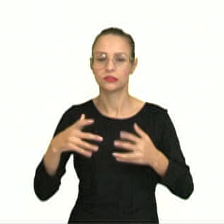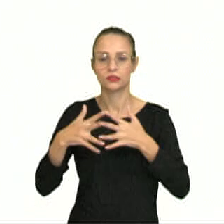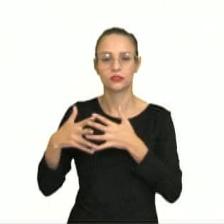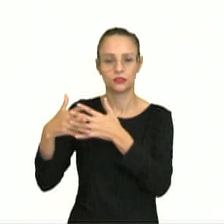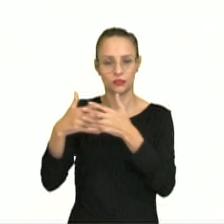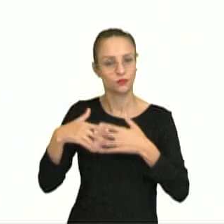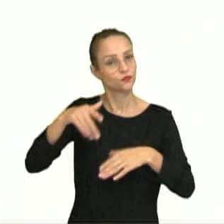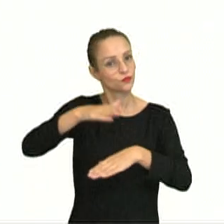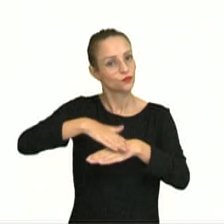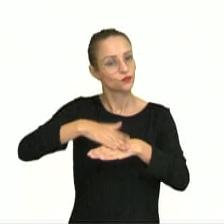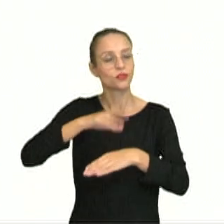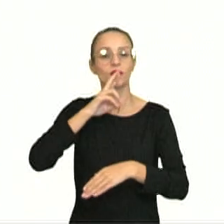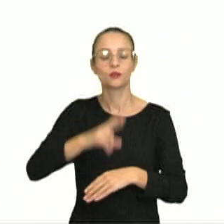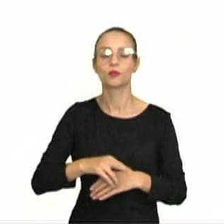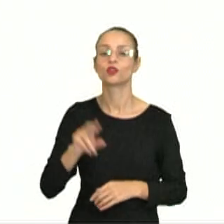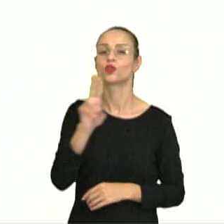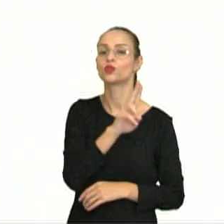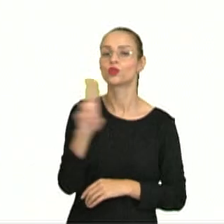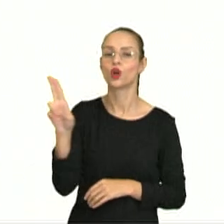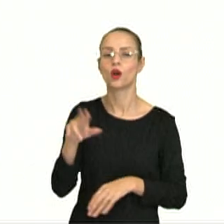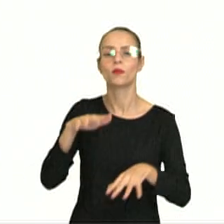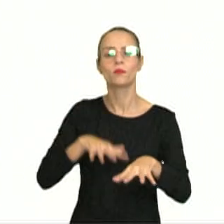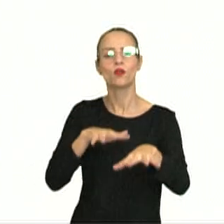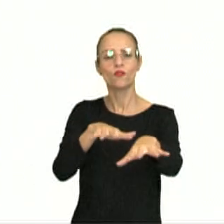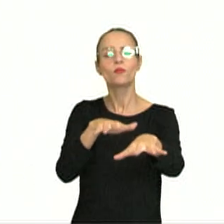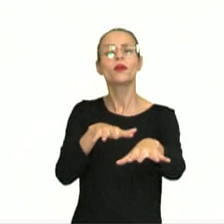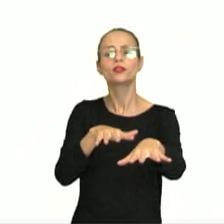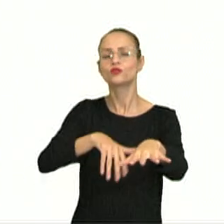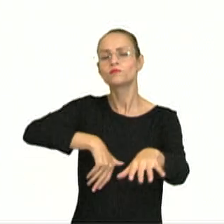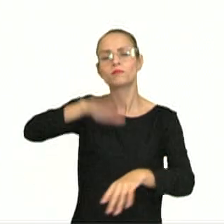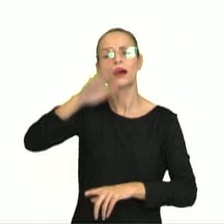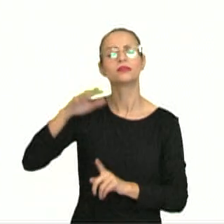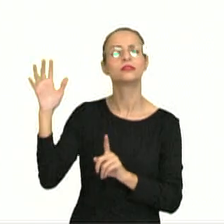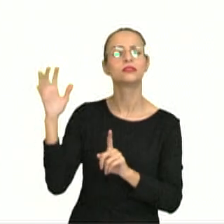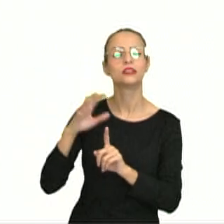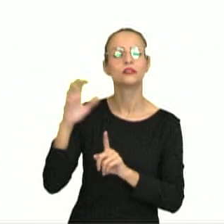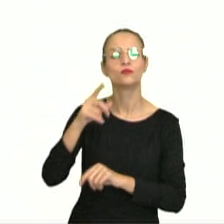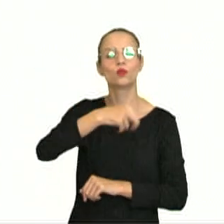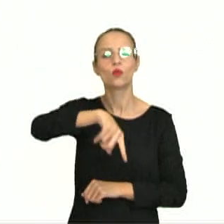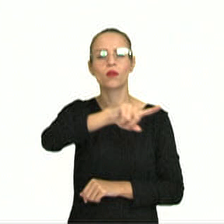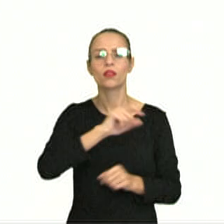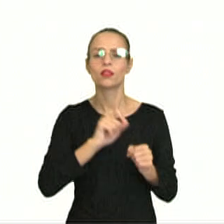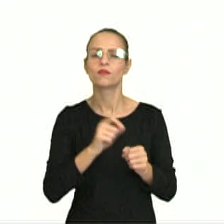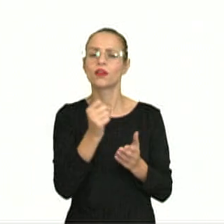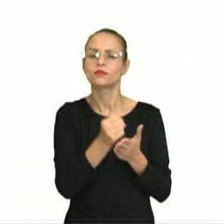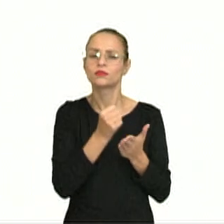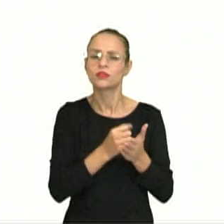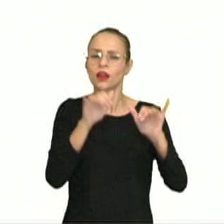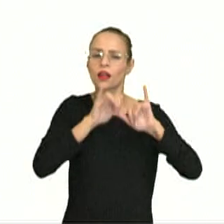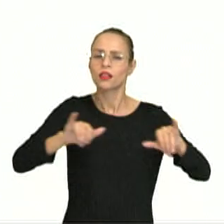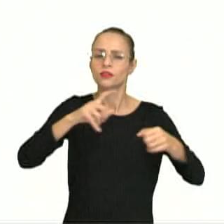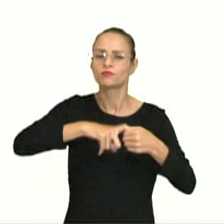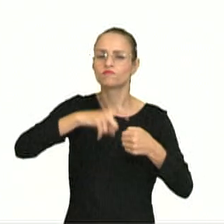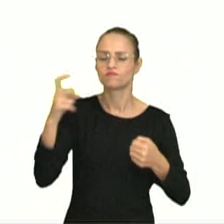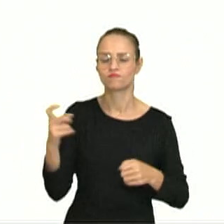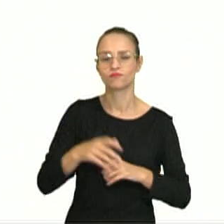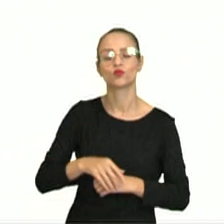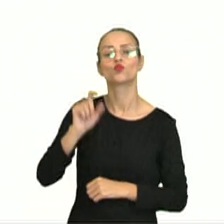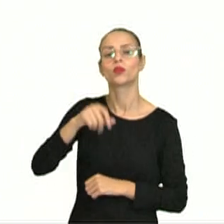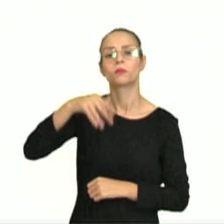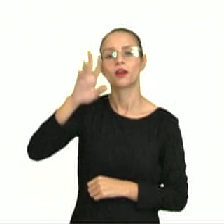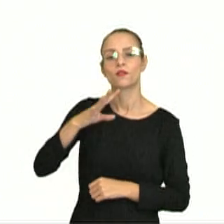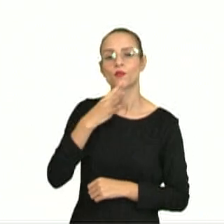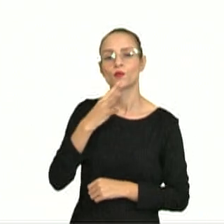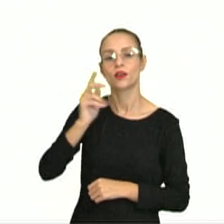responde. Qual o nome do movimento intelectual que mais influenciou a elaboração dessa declaração? E o que mais você